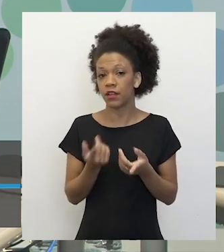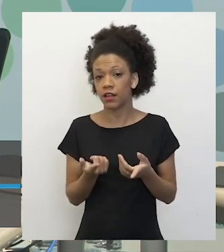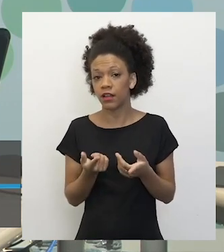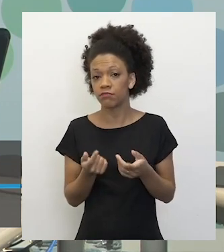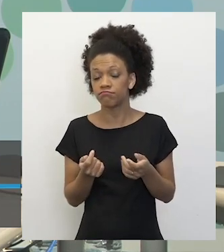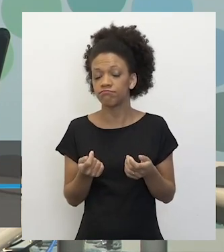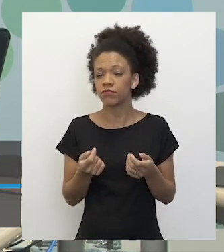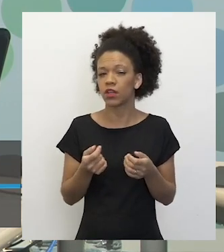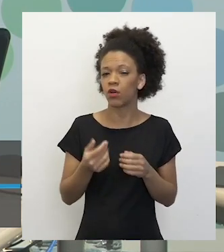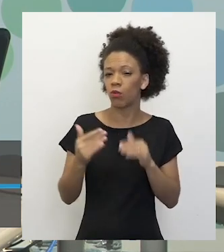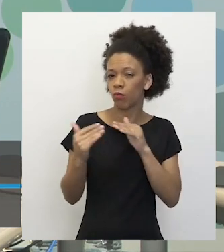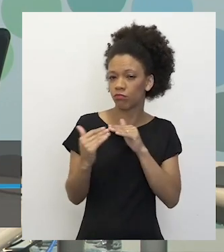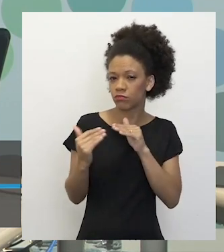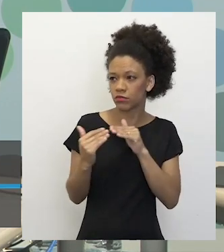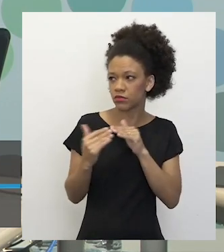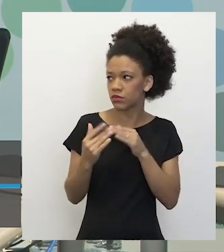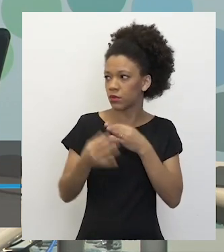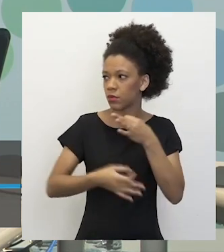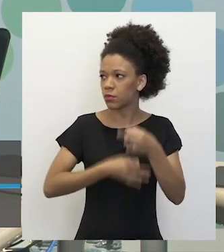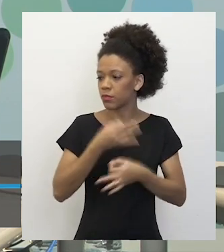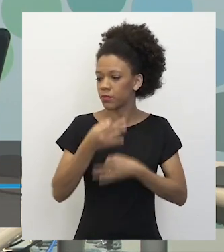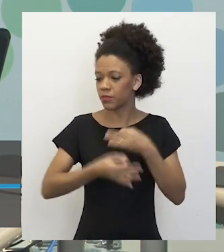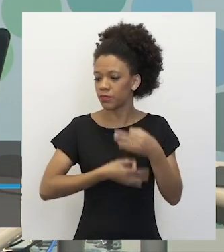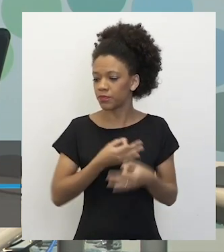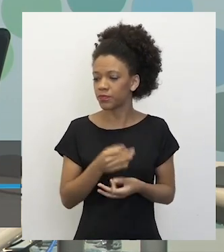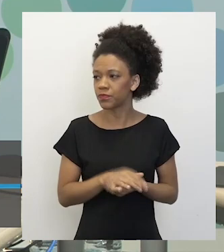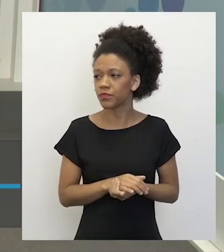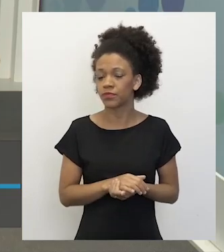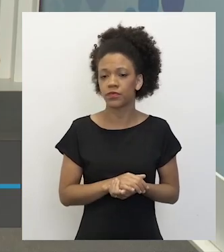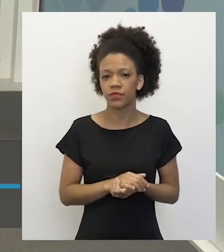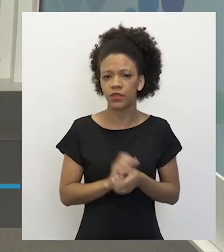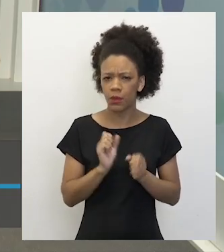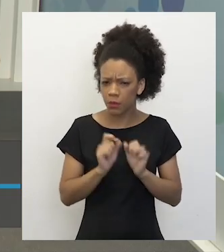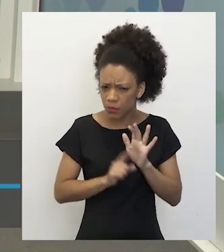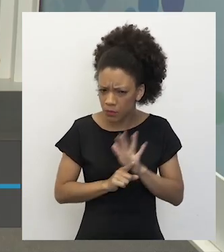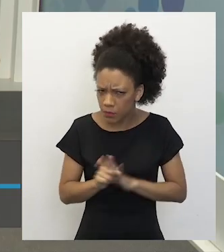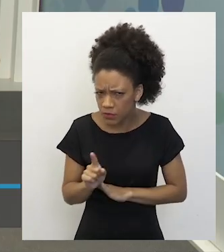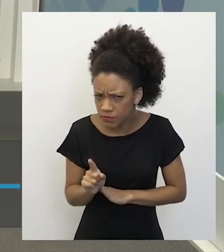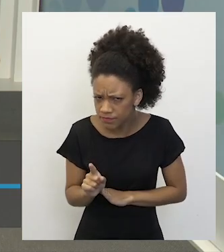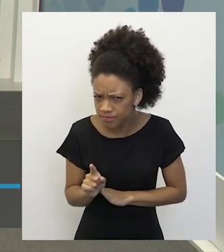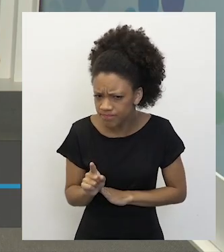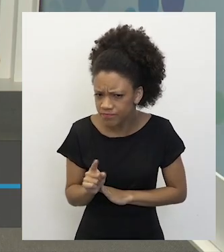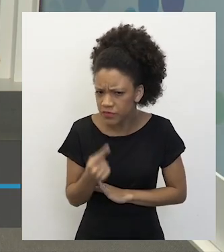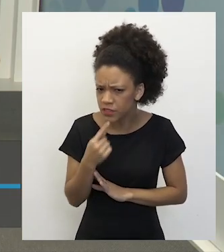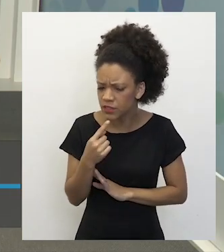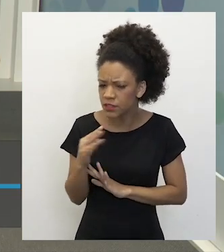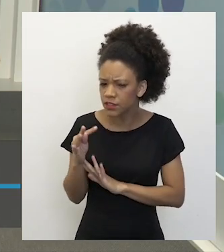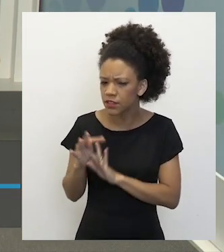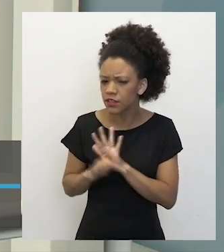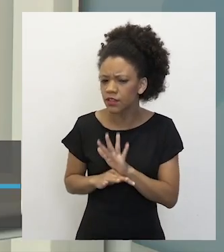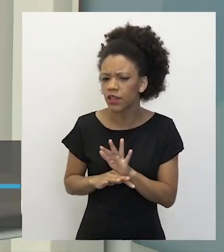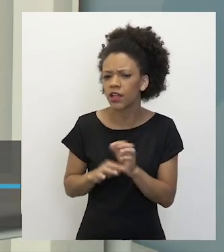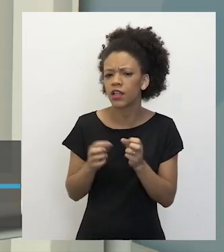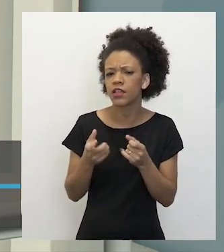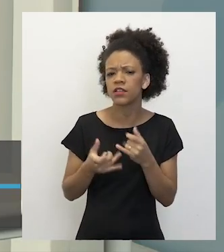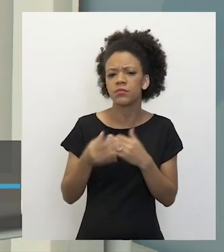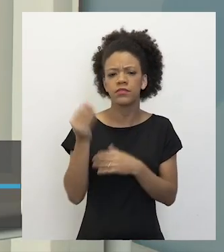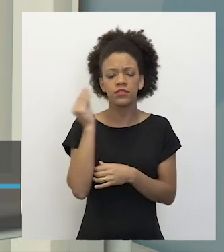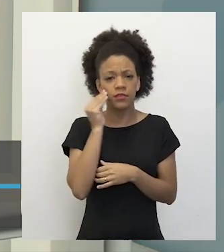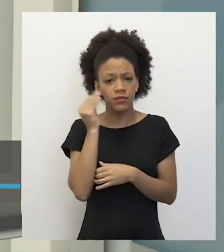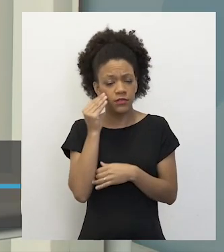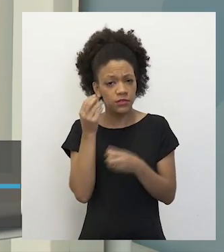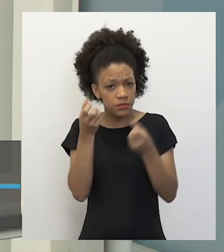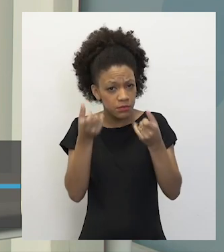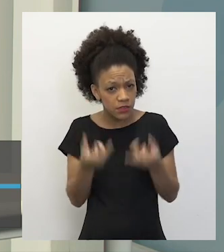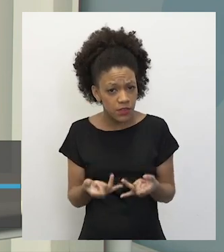muito importante que se fale mesmo sobre isso. Posso só complementar uma coisa? Nesse texto, eles estão tentando